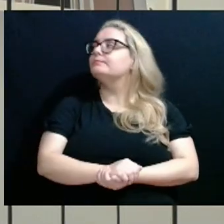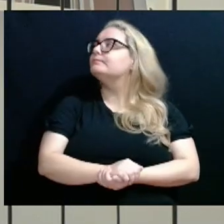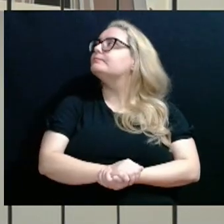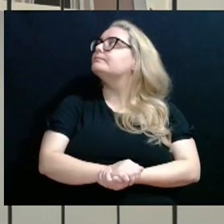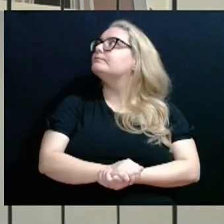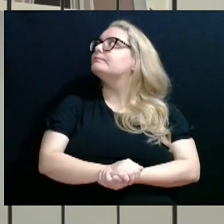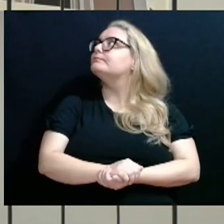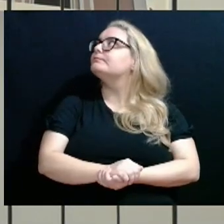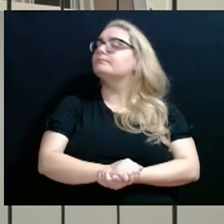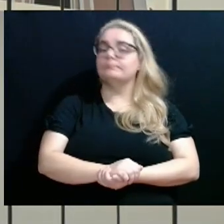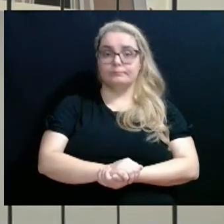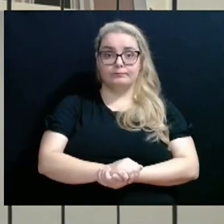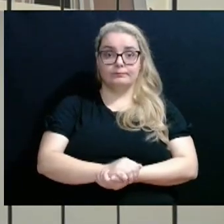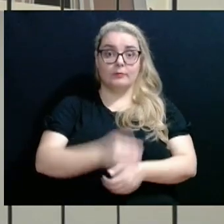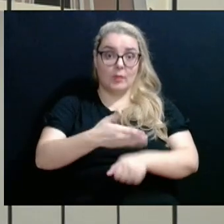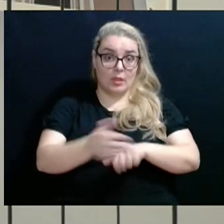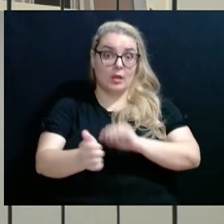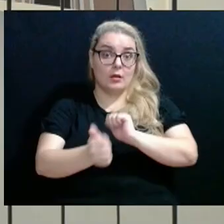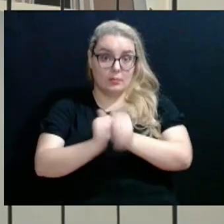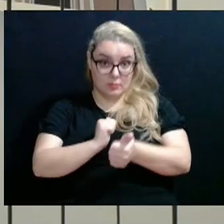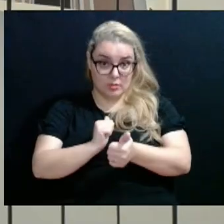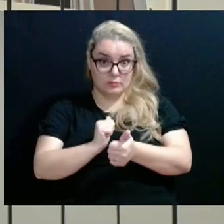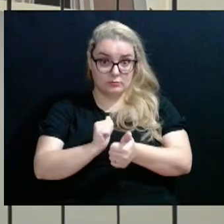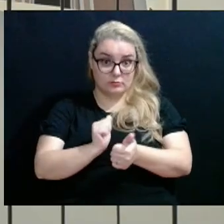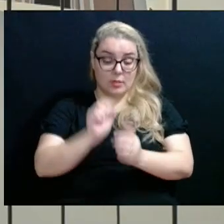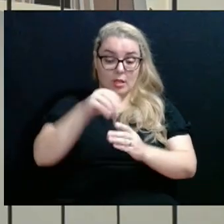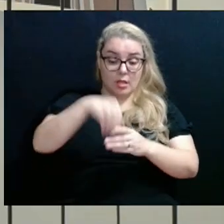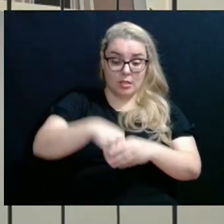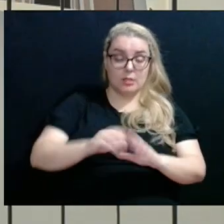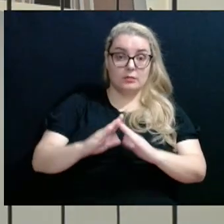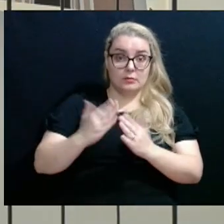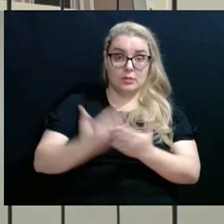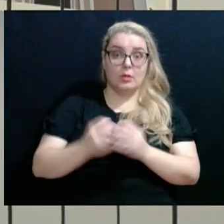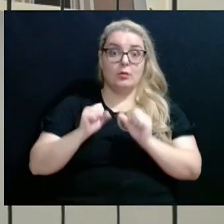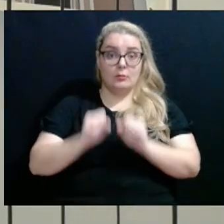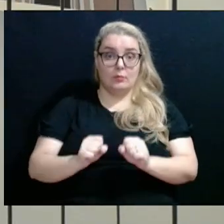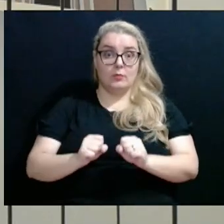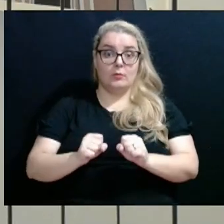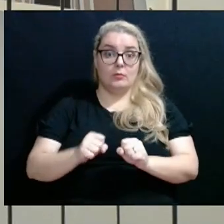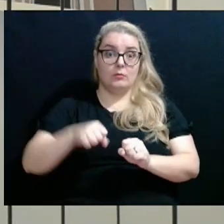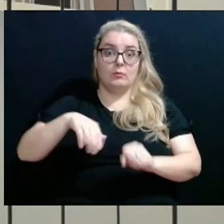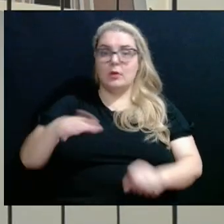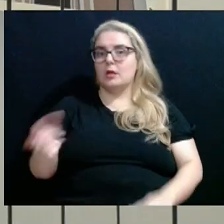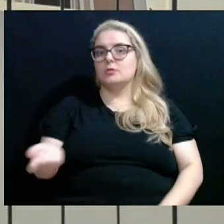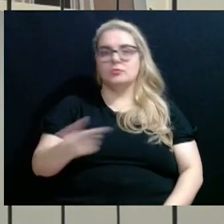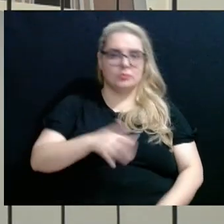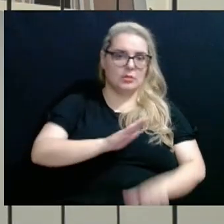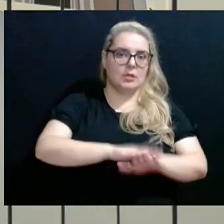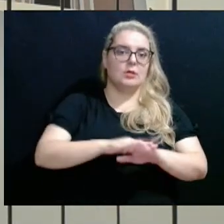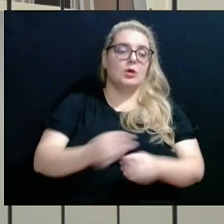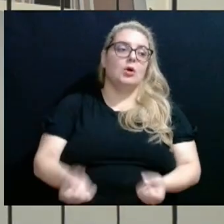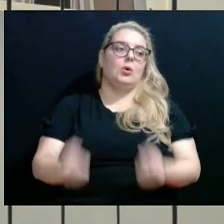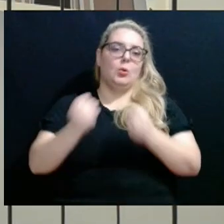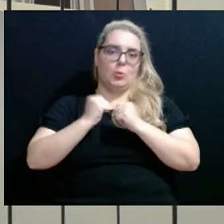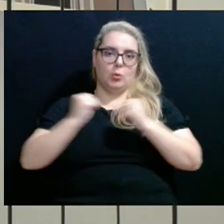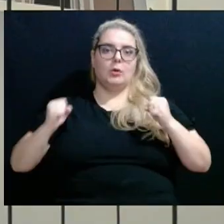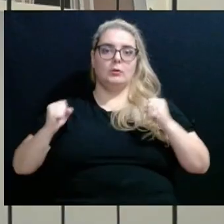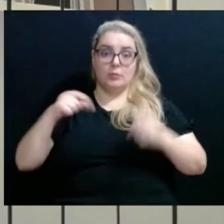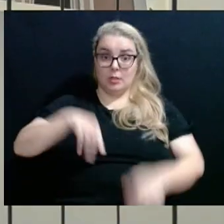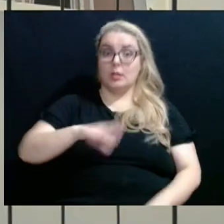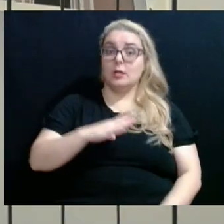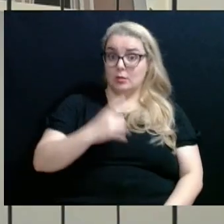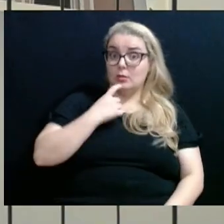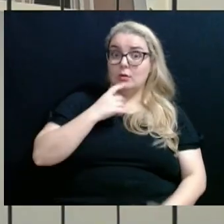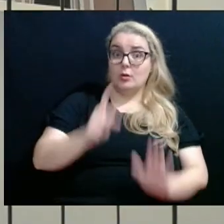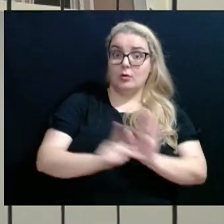A prática de esportes dentro das escolas pode ir muito além da atividade física. Aqui em Campinas, um projeto de